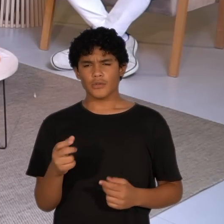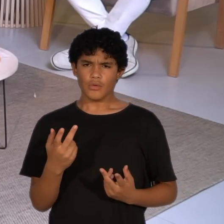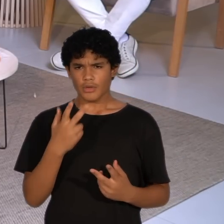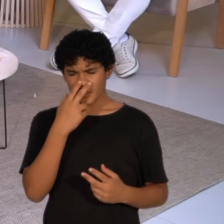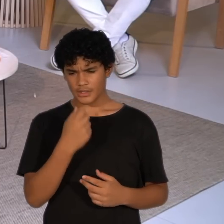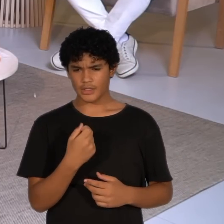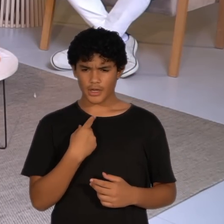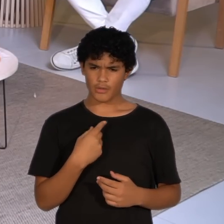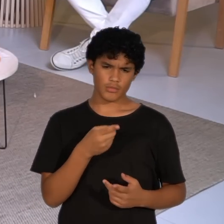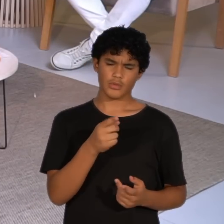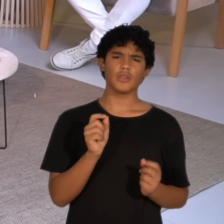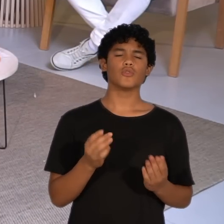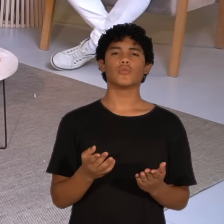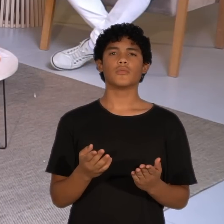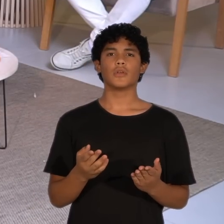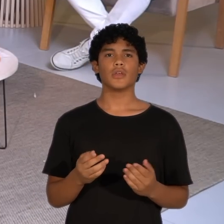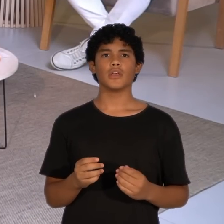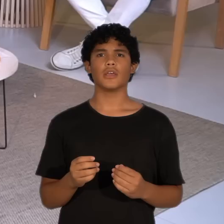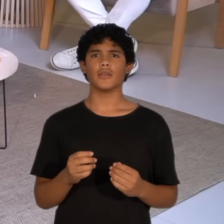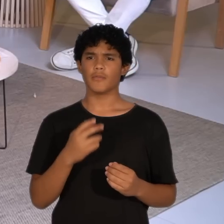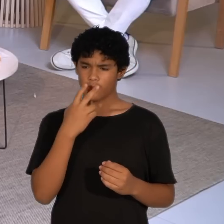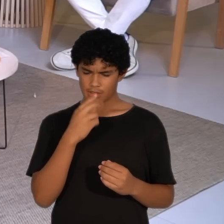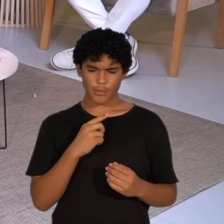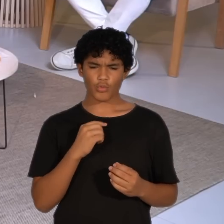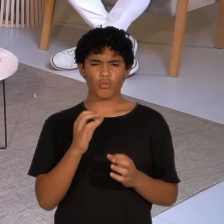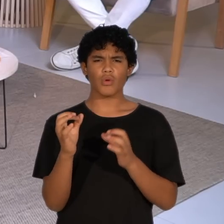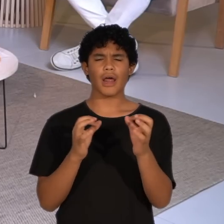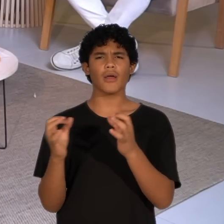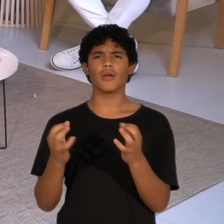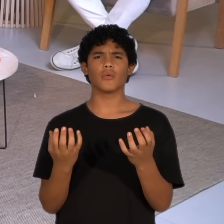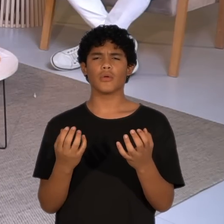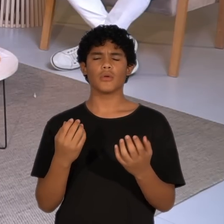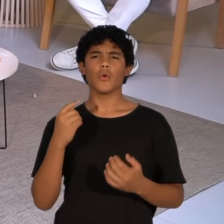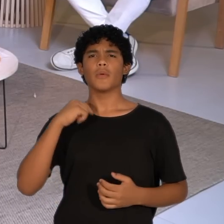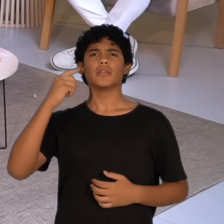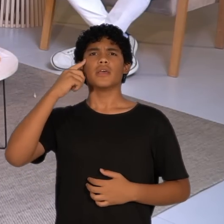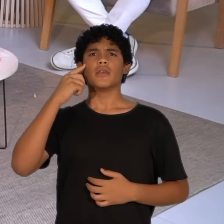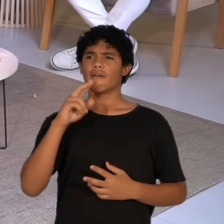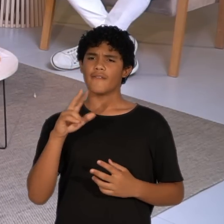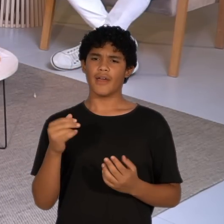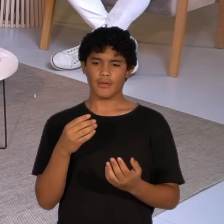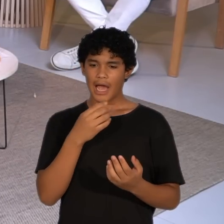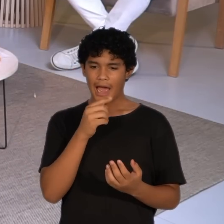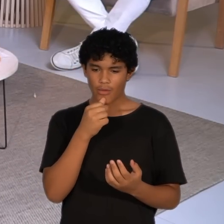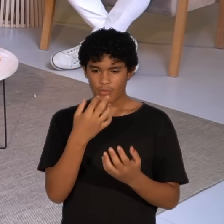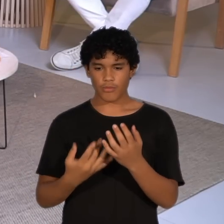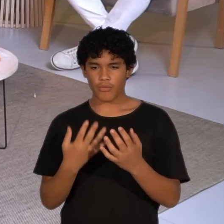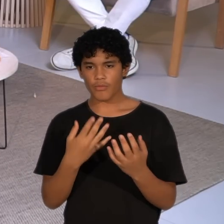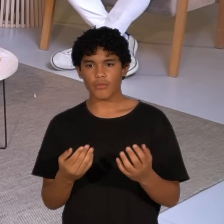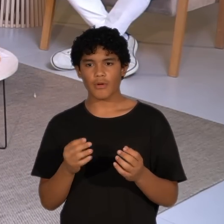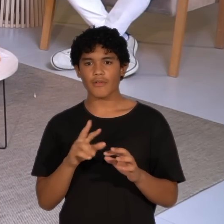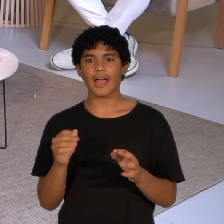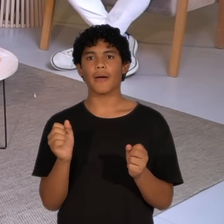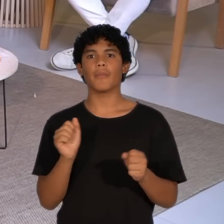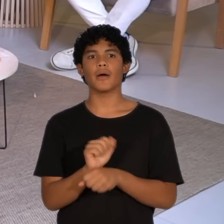né, eu pensei, o que é isso, né? É uma ânfora. E aí todo cheio de buraquinho, vazando, eu fiquei pensando assim, vai perder toda a água. Eu